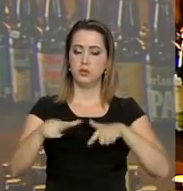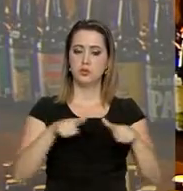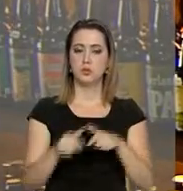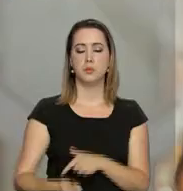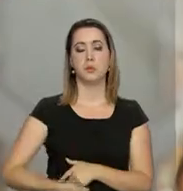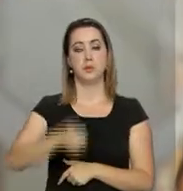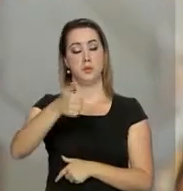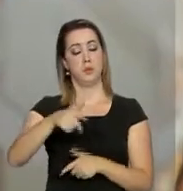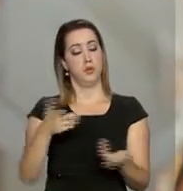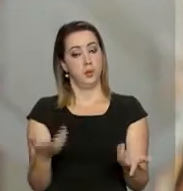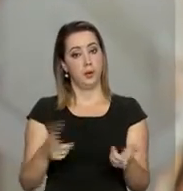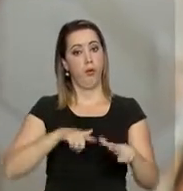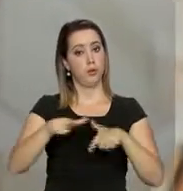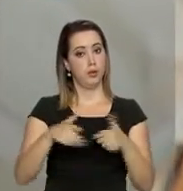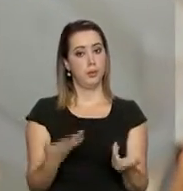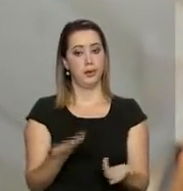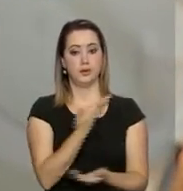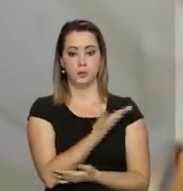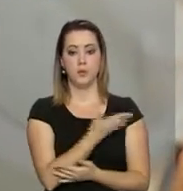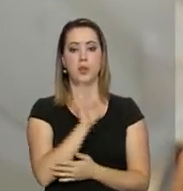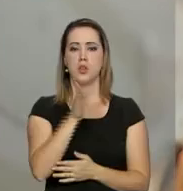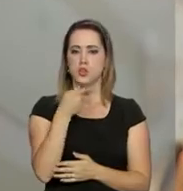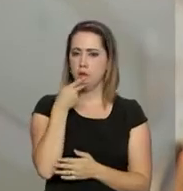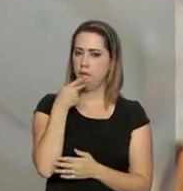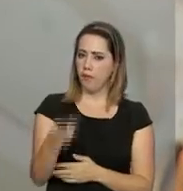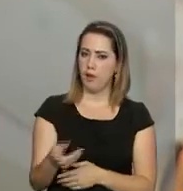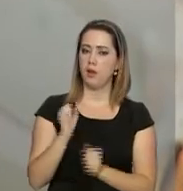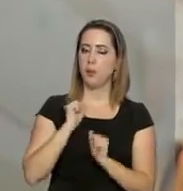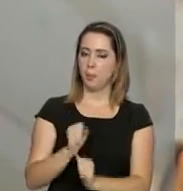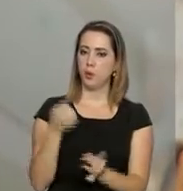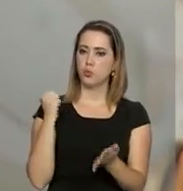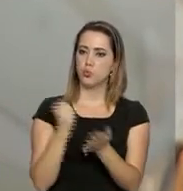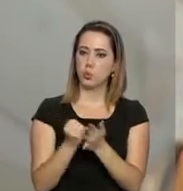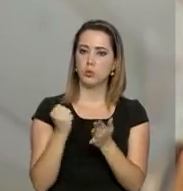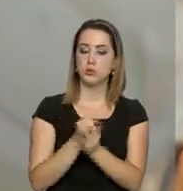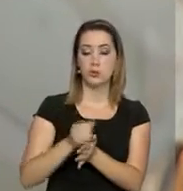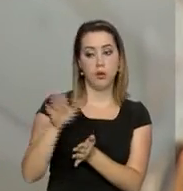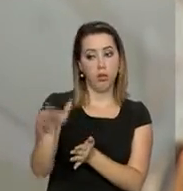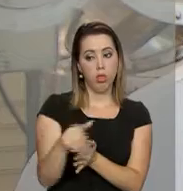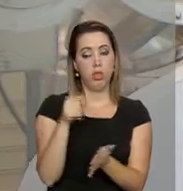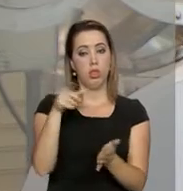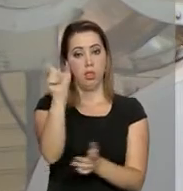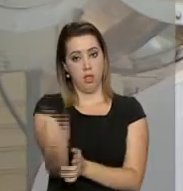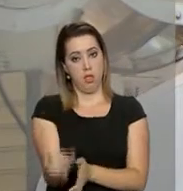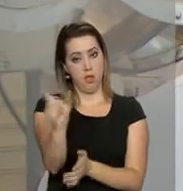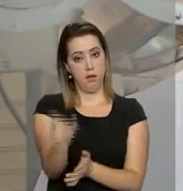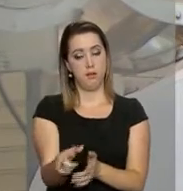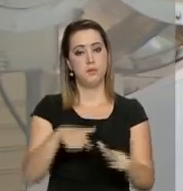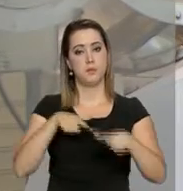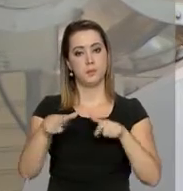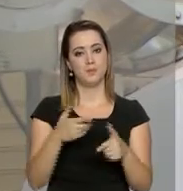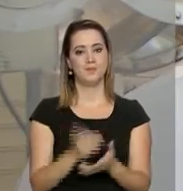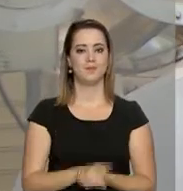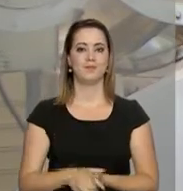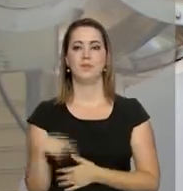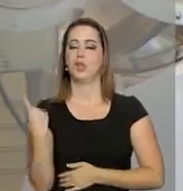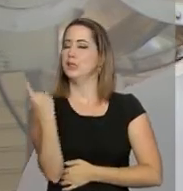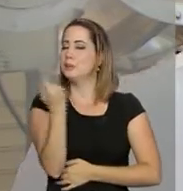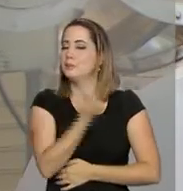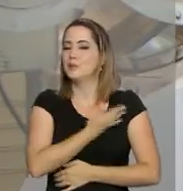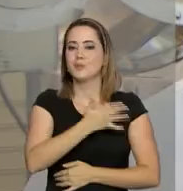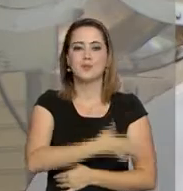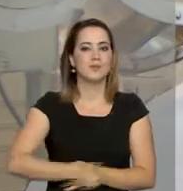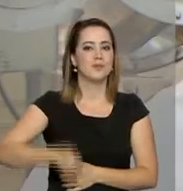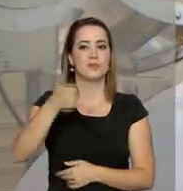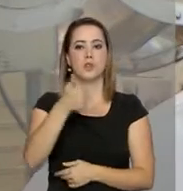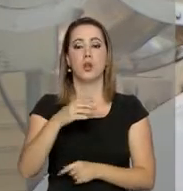empregos o jean por exemplo já fala em contratações para 2017 para nós mais erótico em quem sabe para